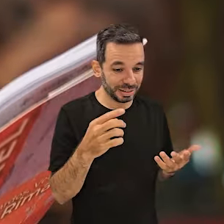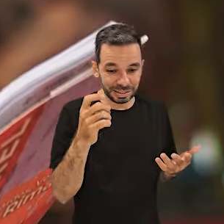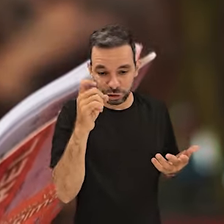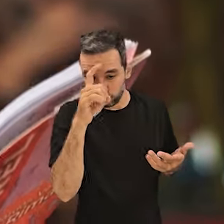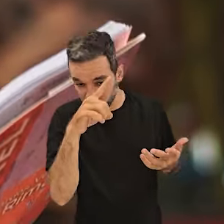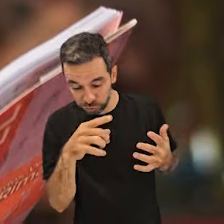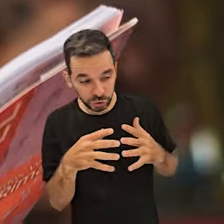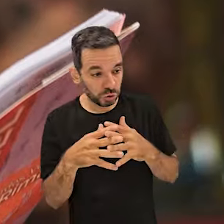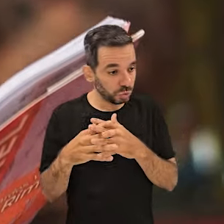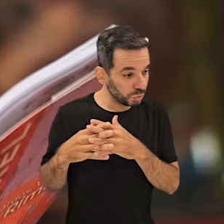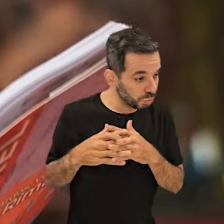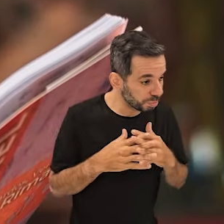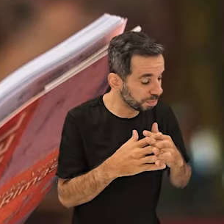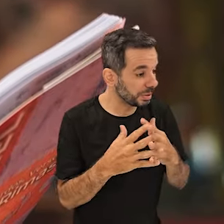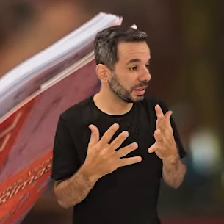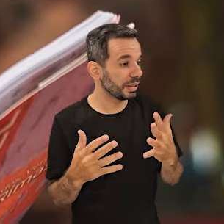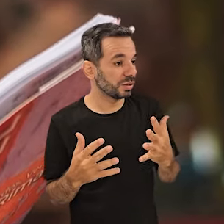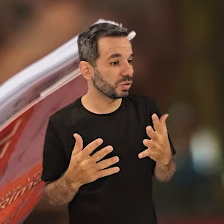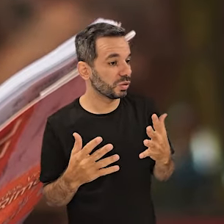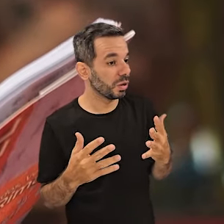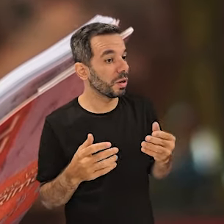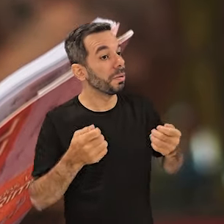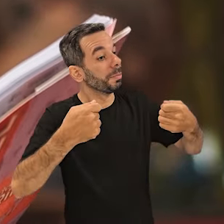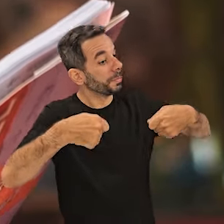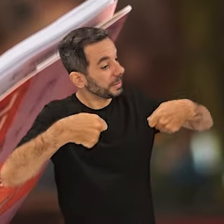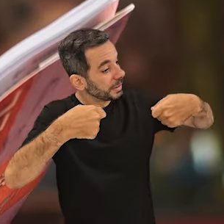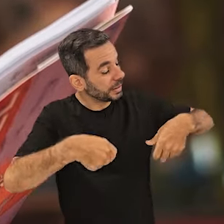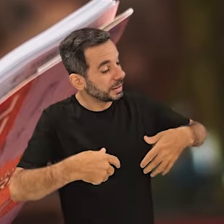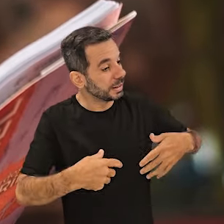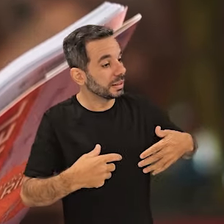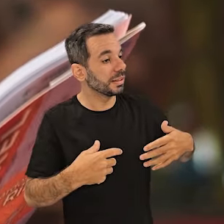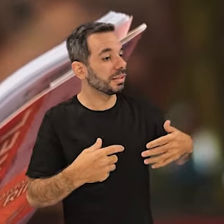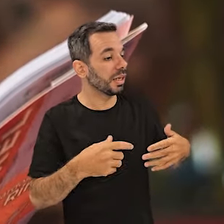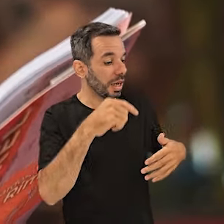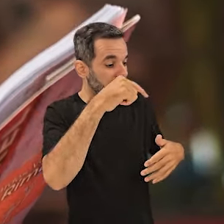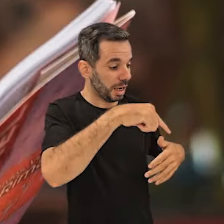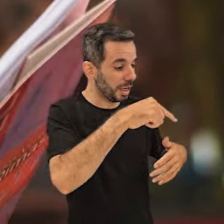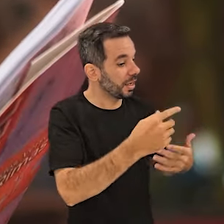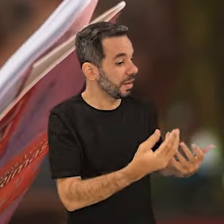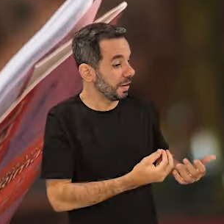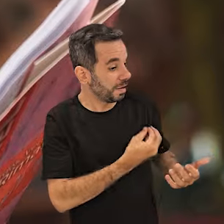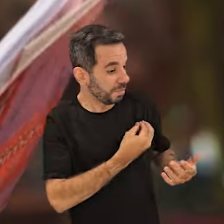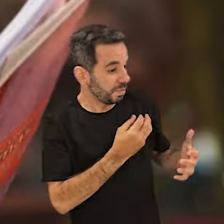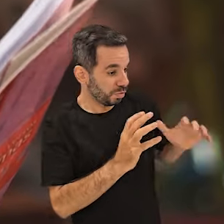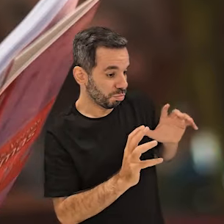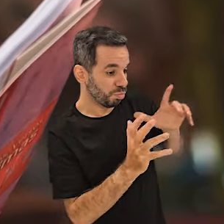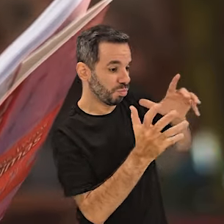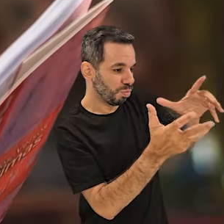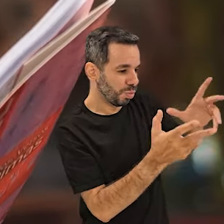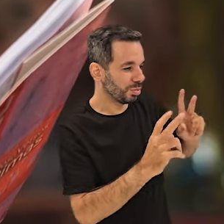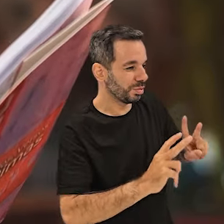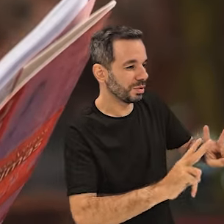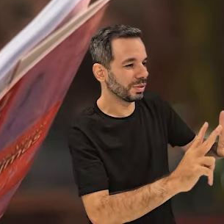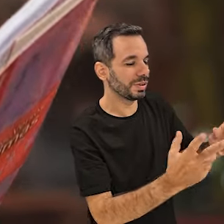complexidade, é que poderá mediar a permanência na Terra, conduzir o destino para a melhor saída ou para o